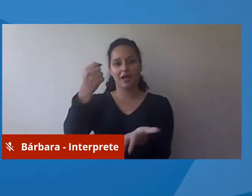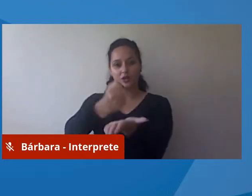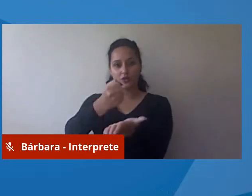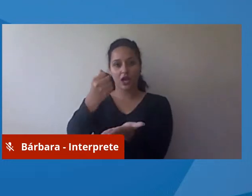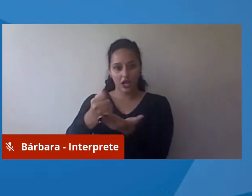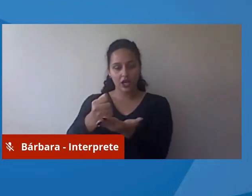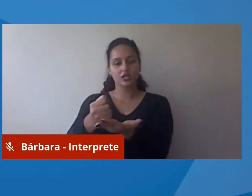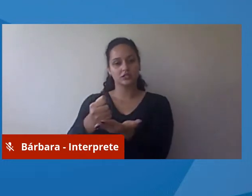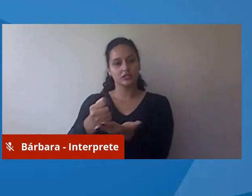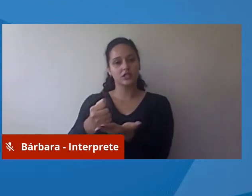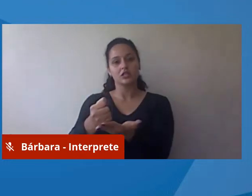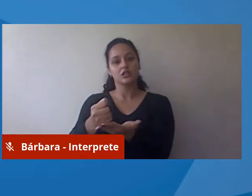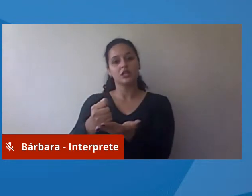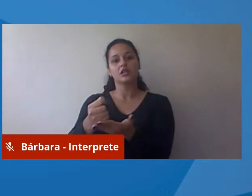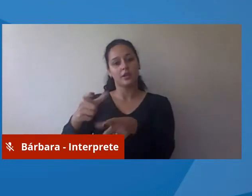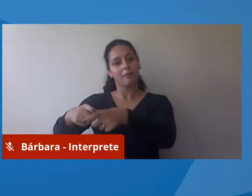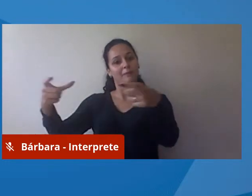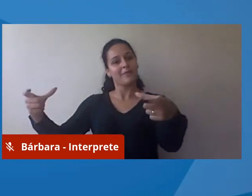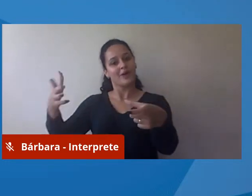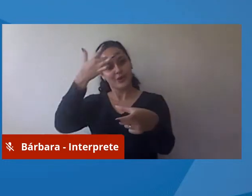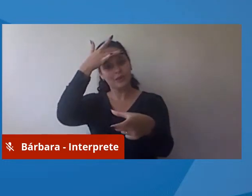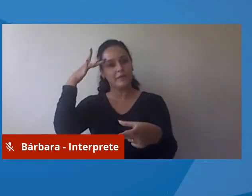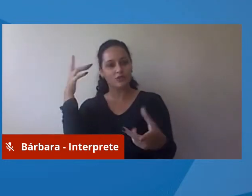fundos da Previdência.